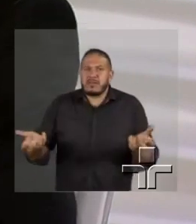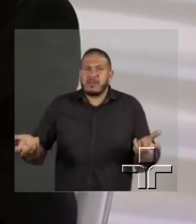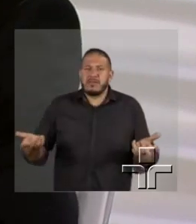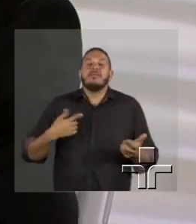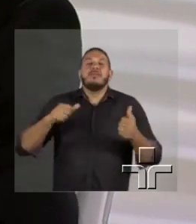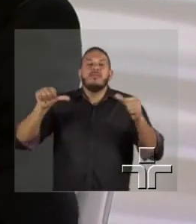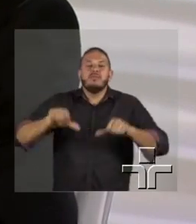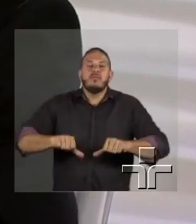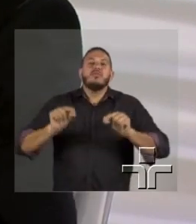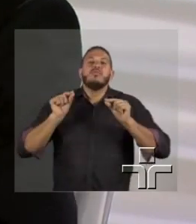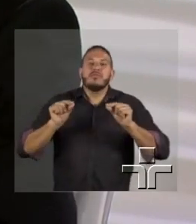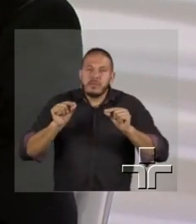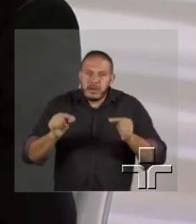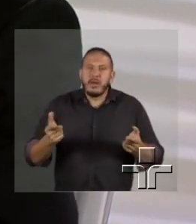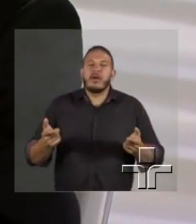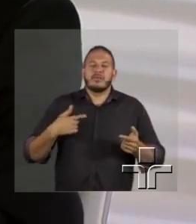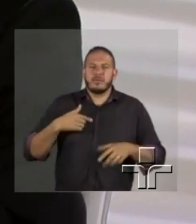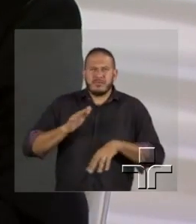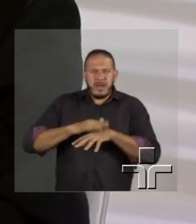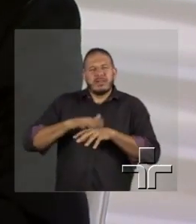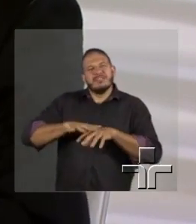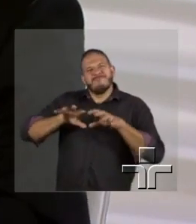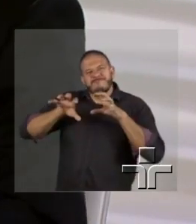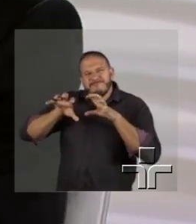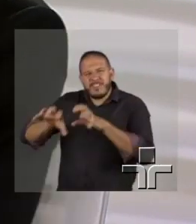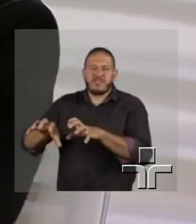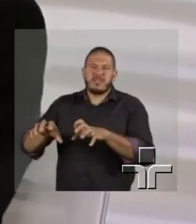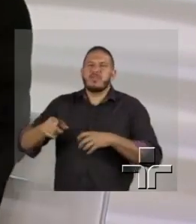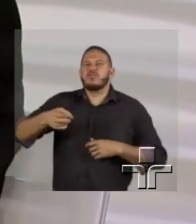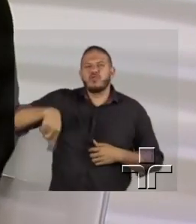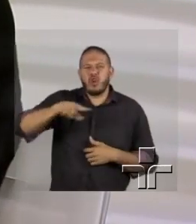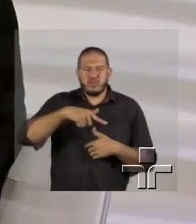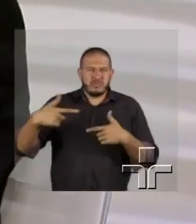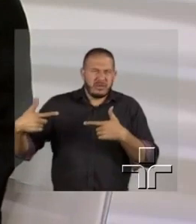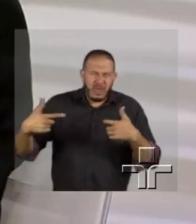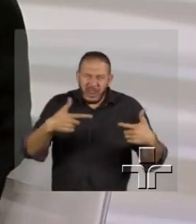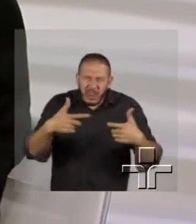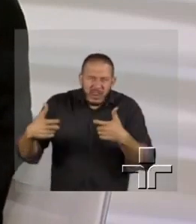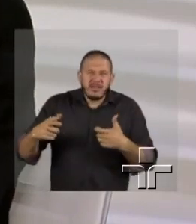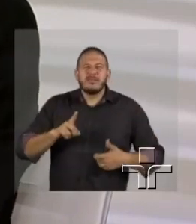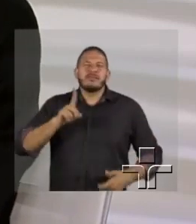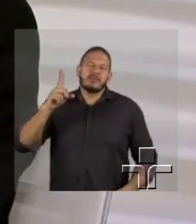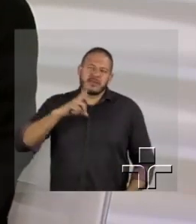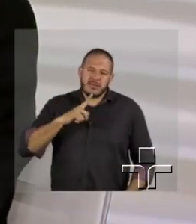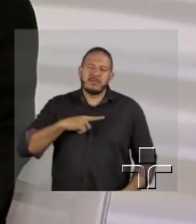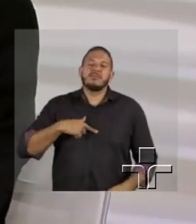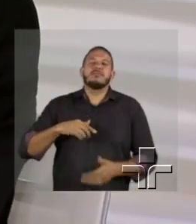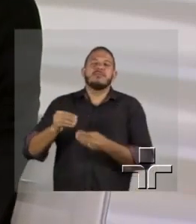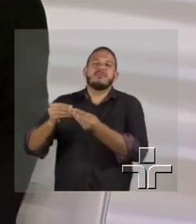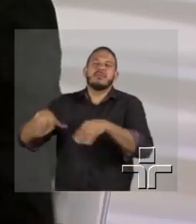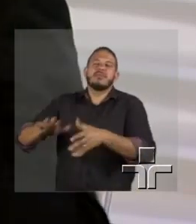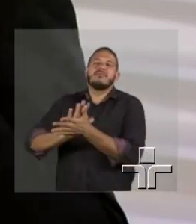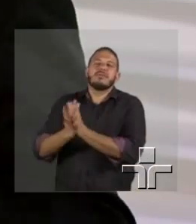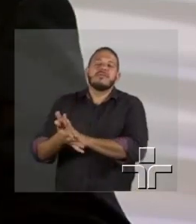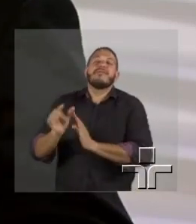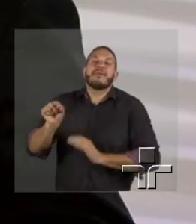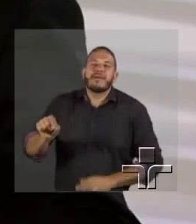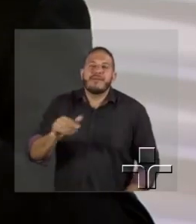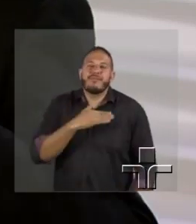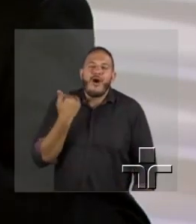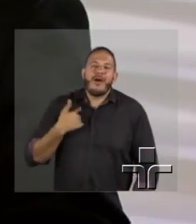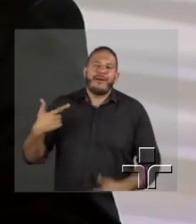teve lá sobre... Comando, né? Sobre missões de paz, né? E agora estou indo ao Peru também, tem